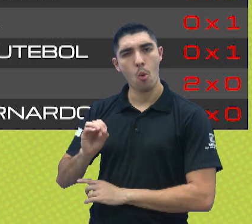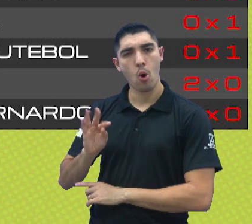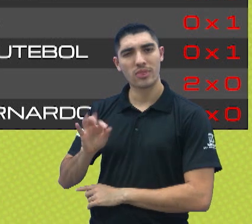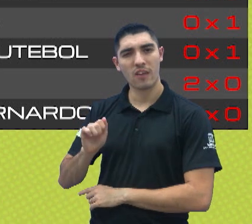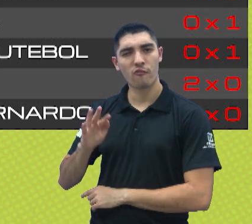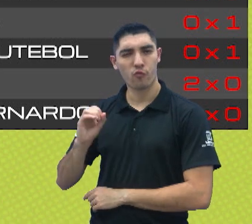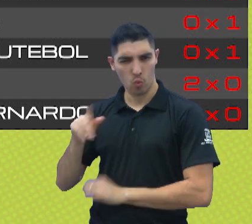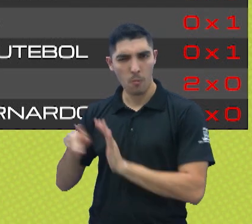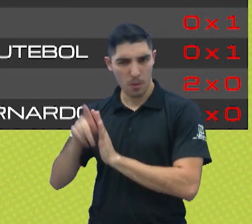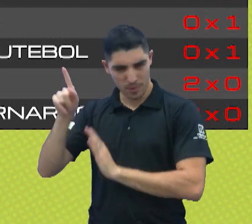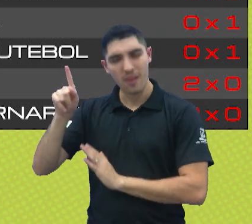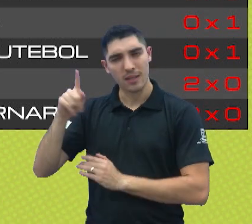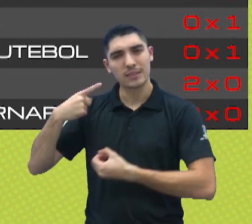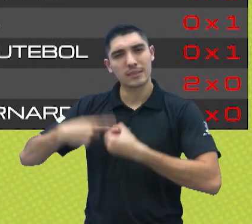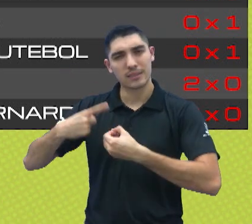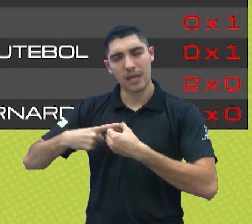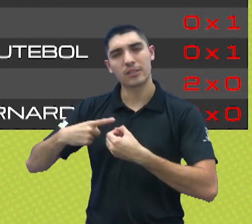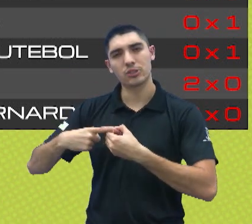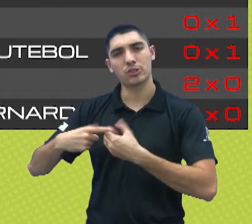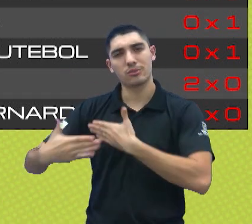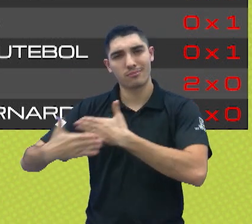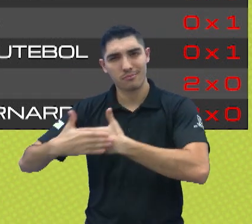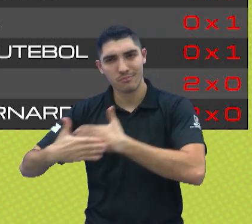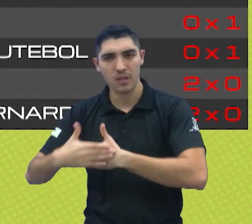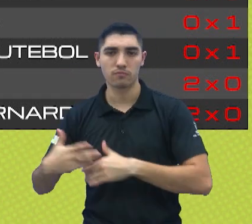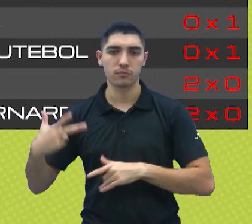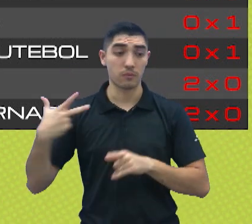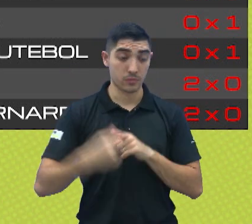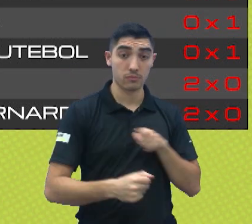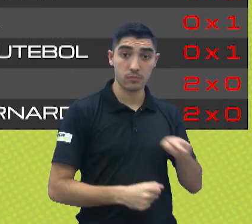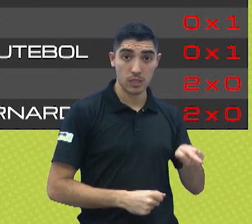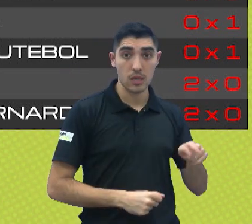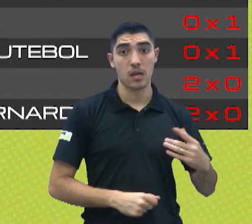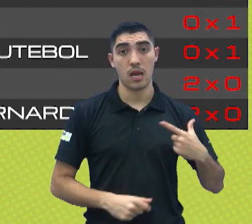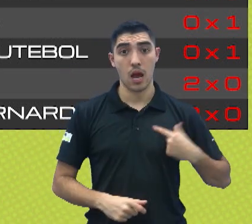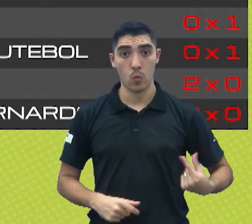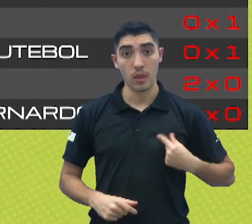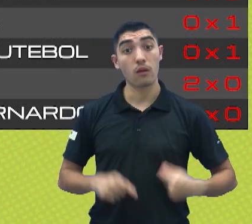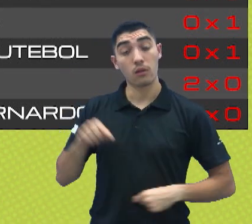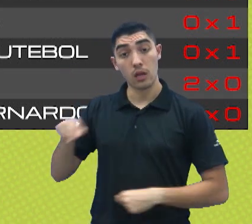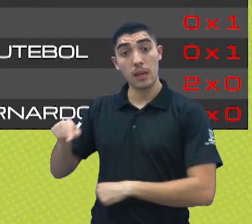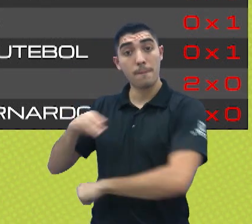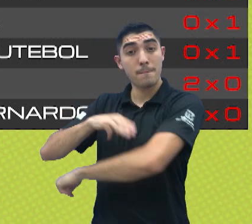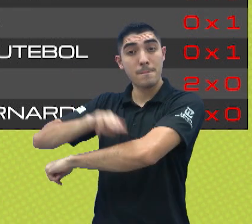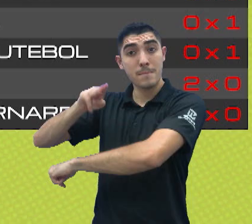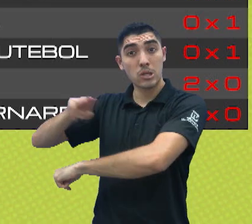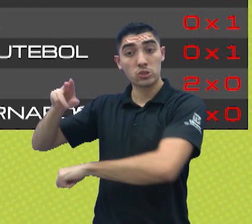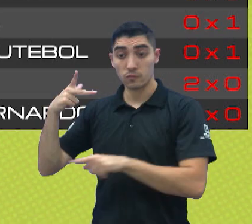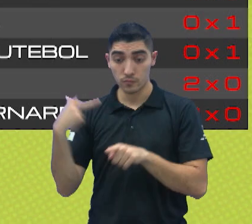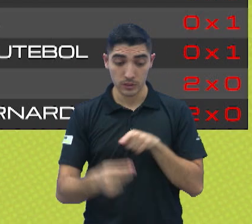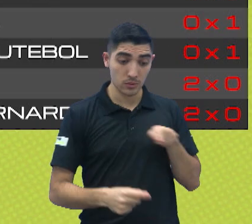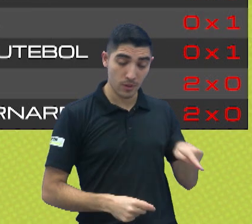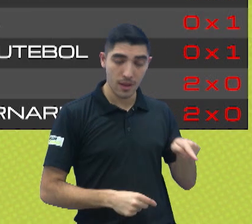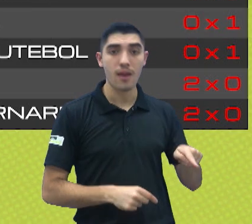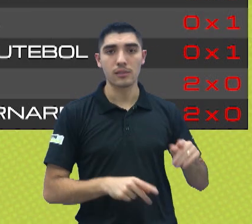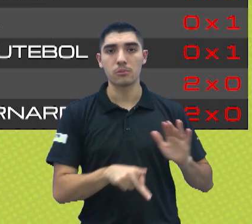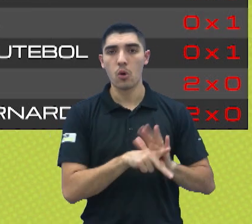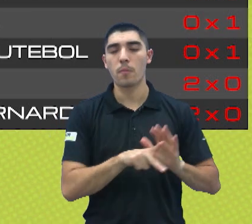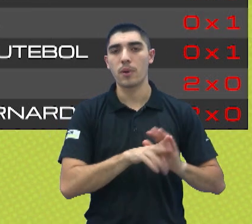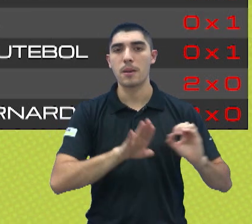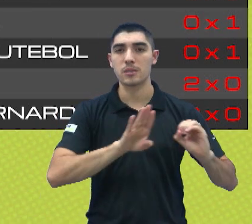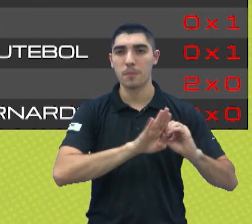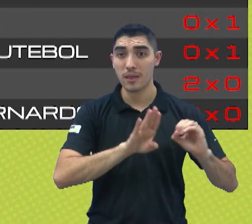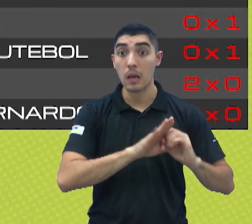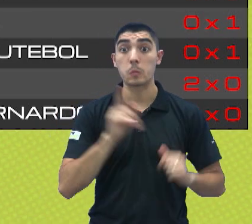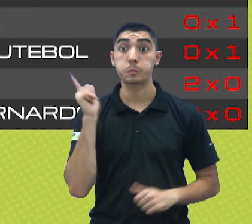Preto, venceu fora de casa 2-0, agora leva essa vantagem. O Mantiqueira de Guaratinguetá, que venceu o São Bernardo lá em São Bernardo, joga em